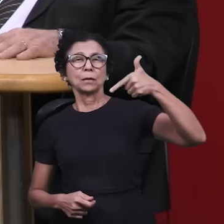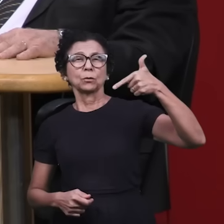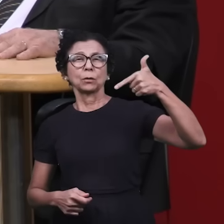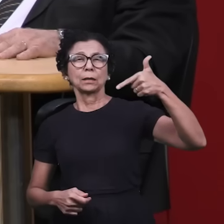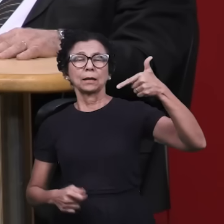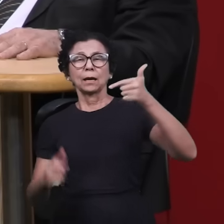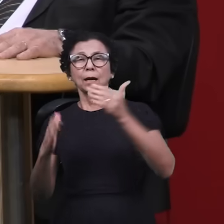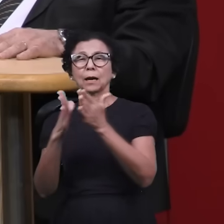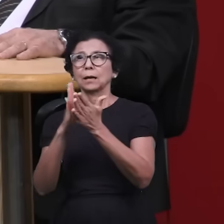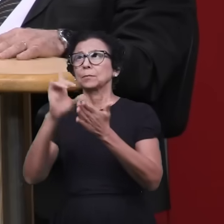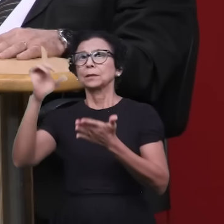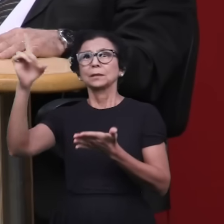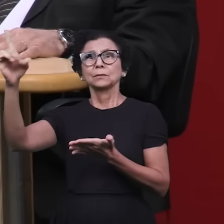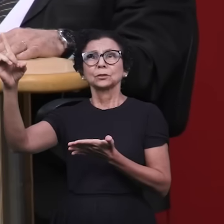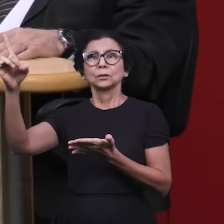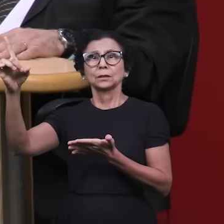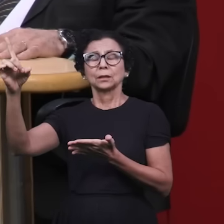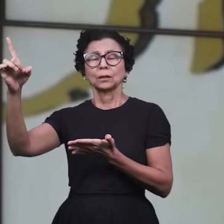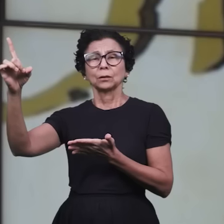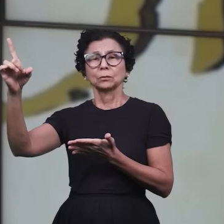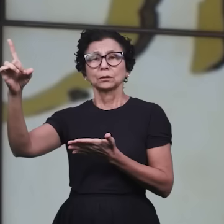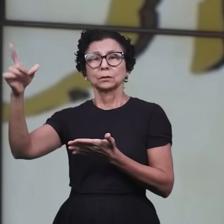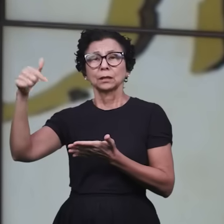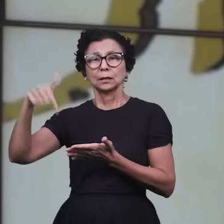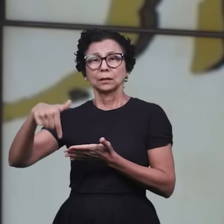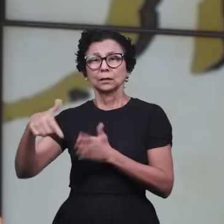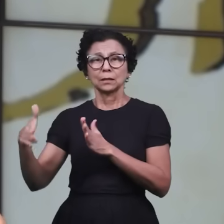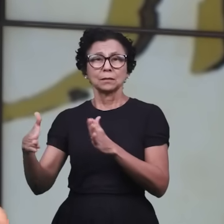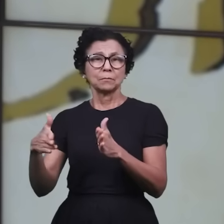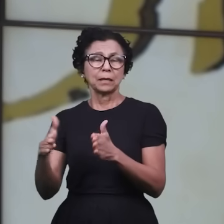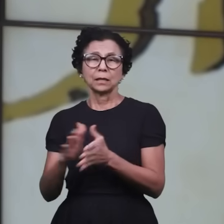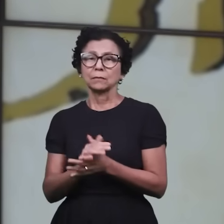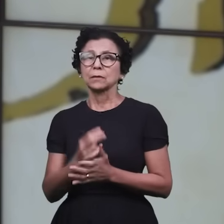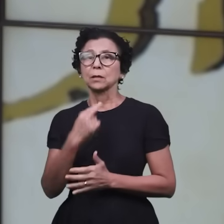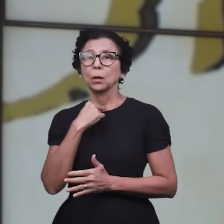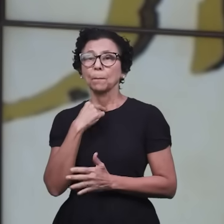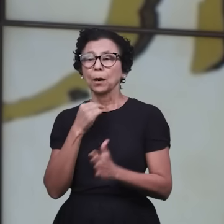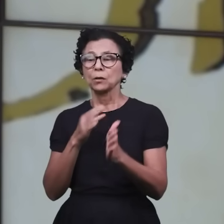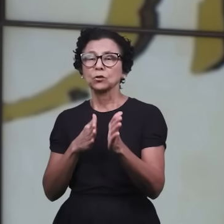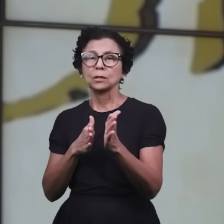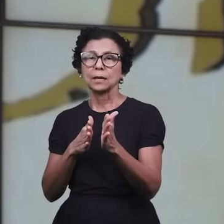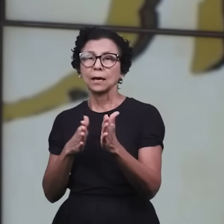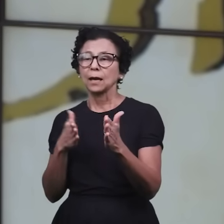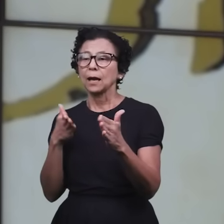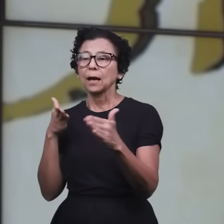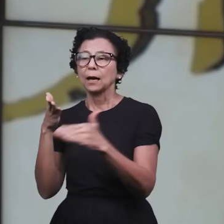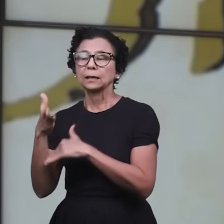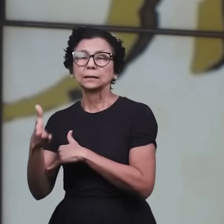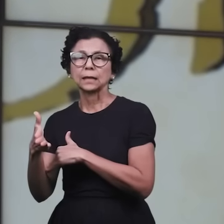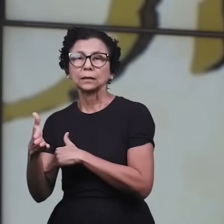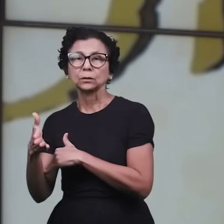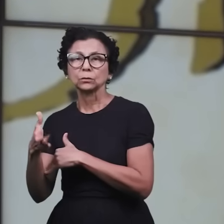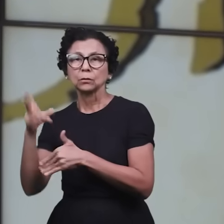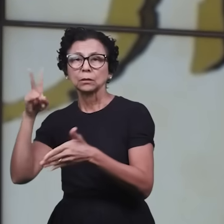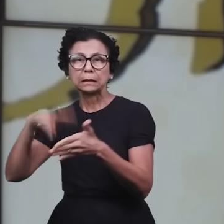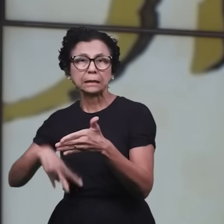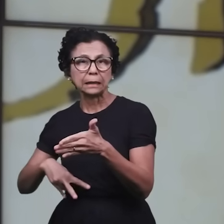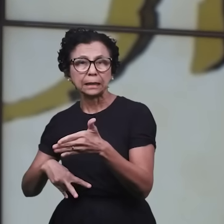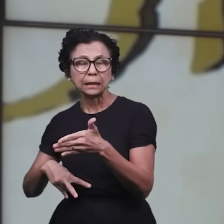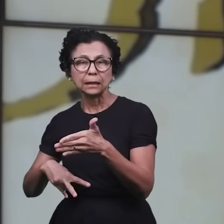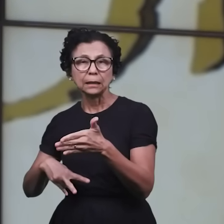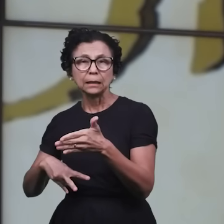Nesse tempo, a palavra de Deus, a Bíblia, não é mais acessível a ninguém, ela ficou